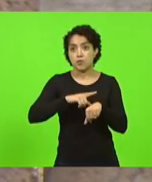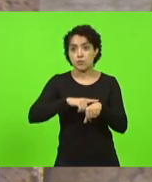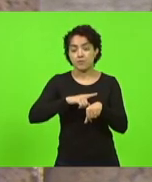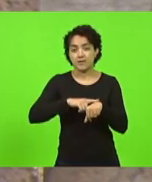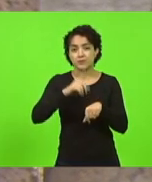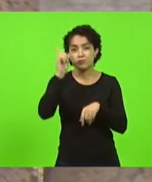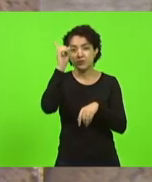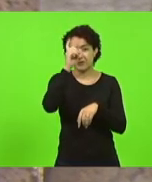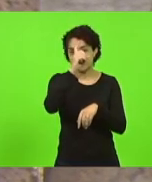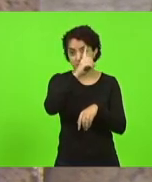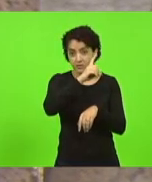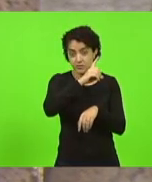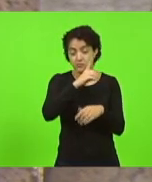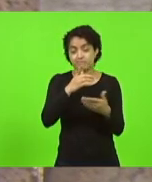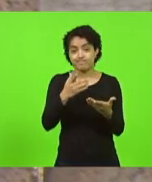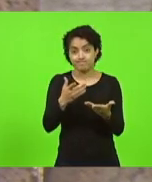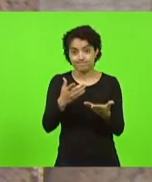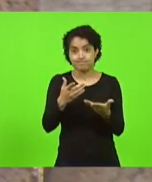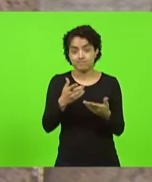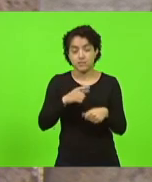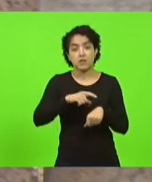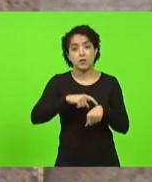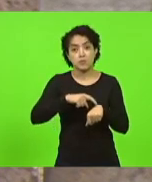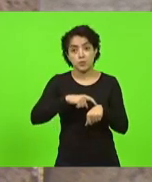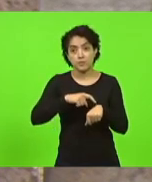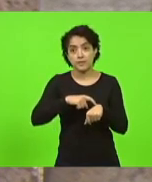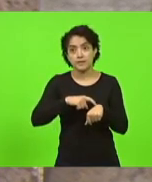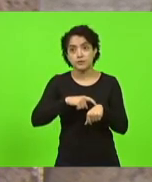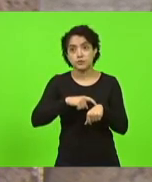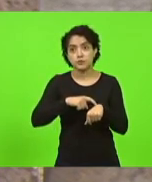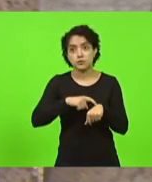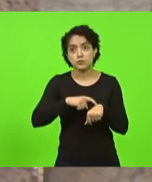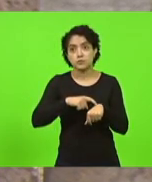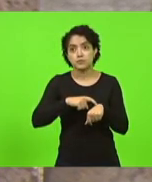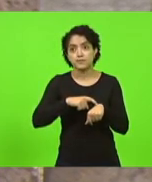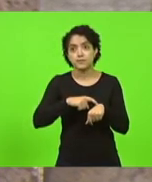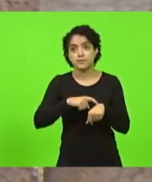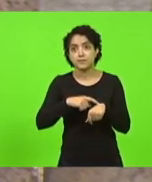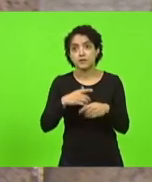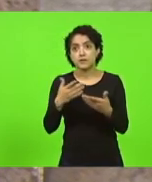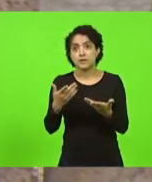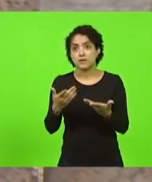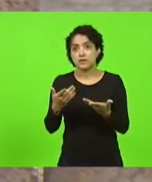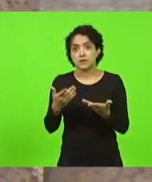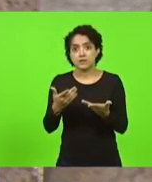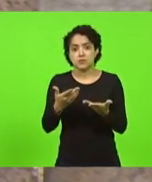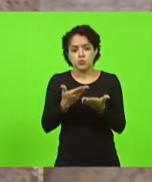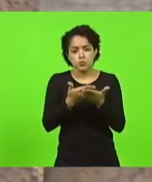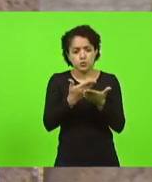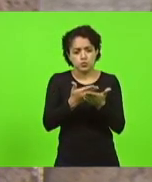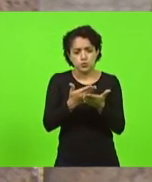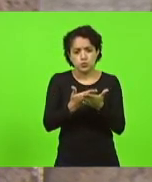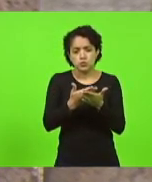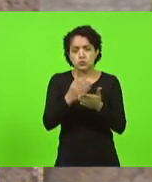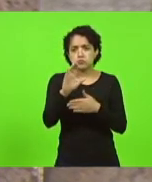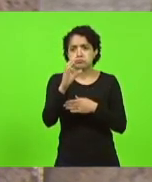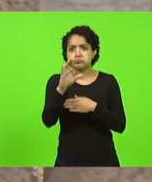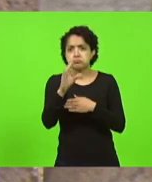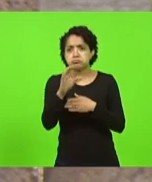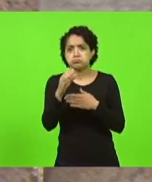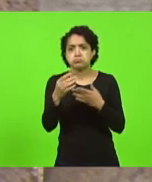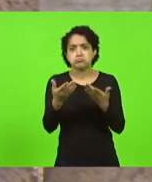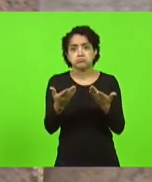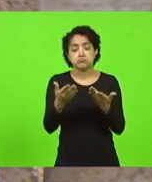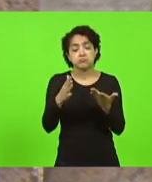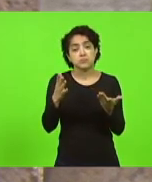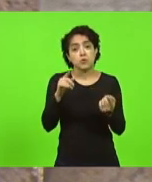estamos passando, é um momento de que, se as teses não servem para alguns, o